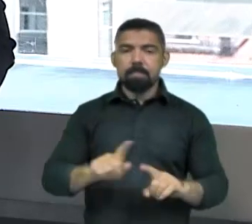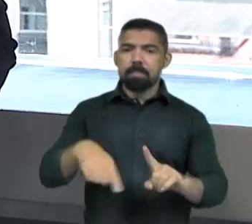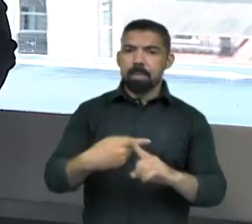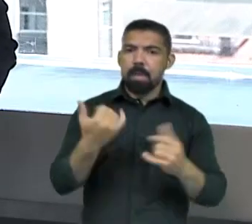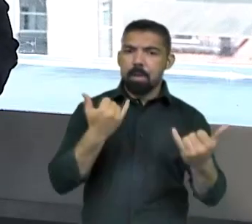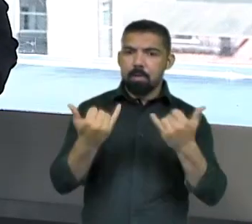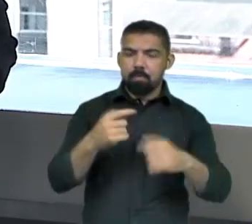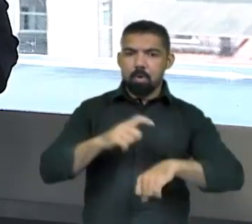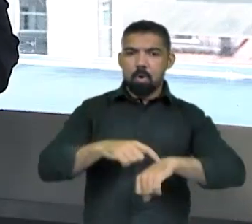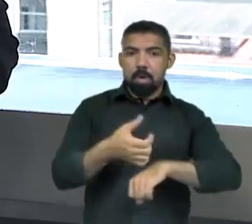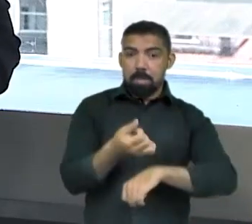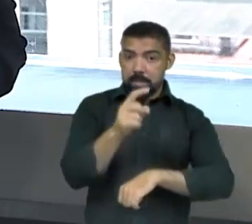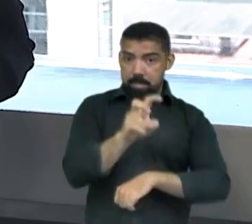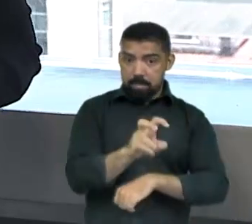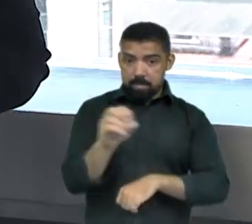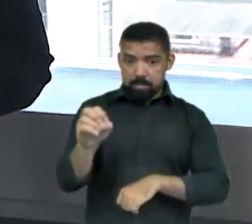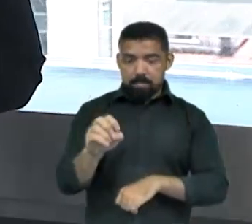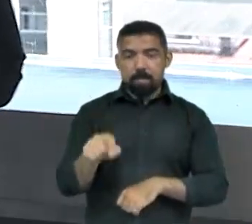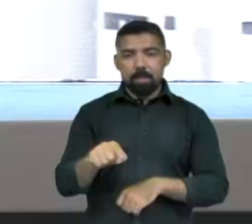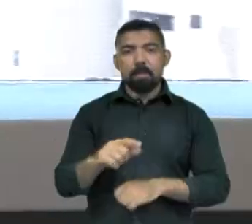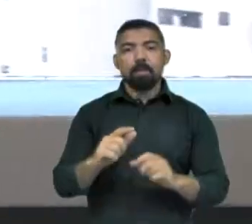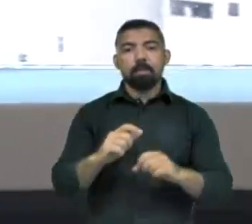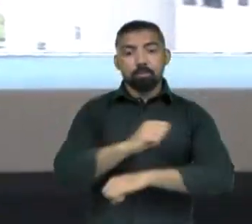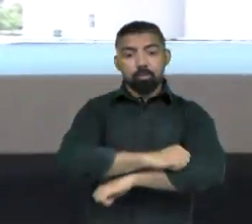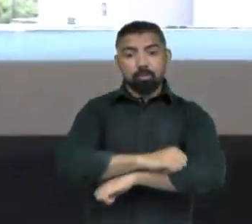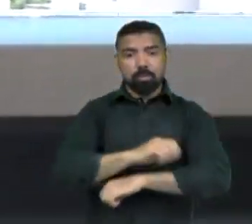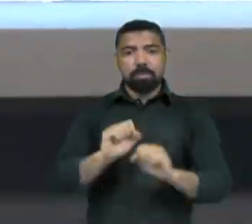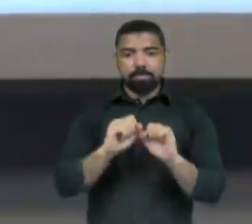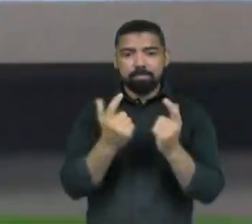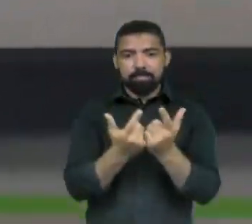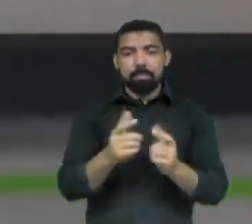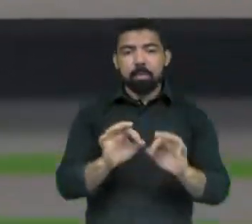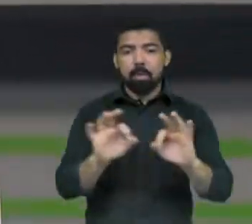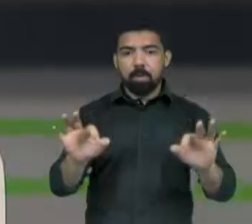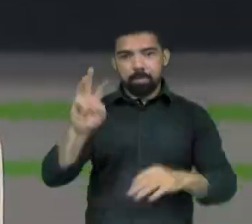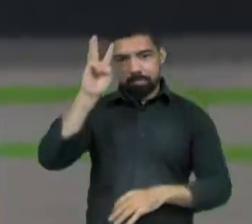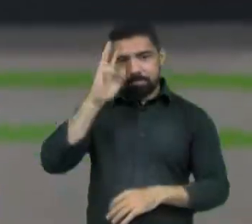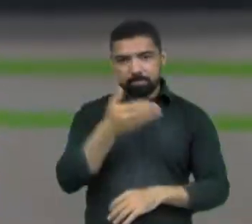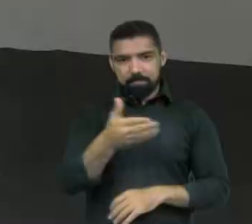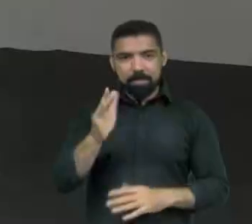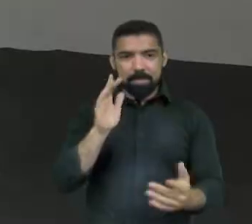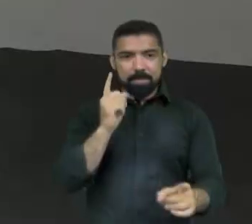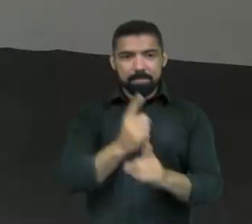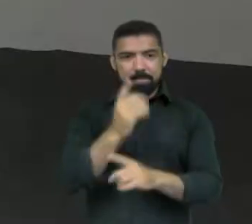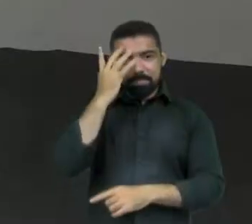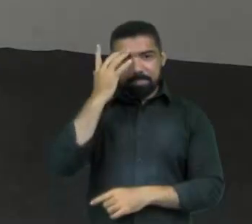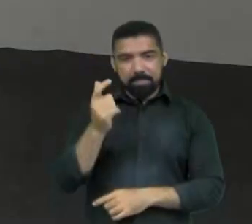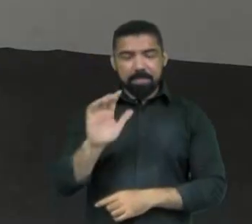10 para as 7 da noite no Jornal Assembleia. Uma ótima terça-feira para você. Até amanhã.